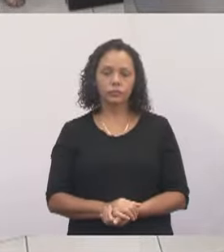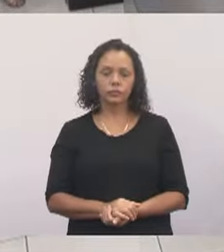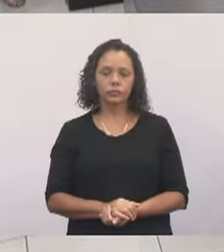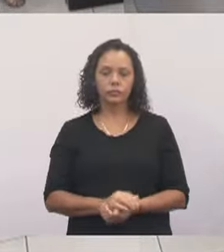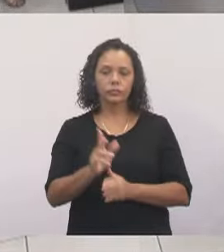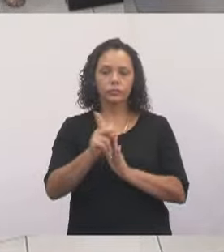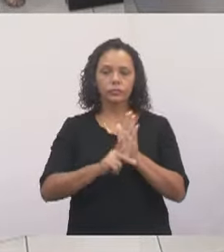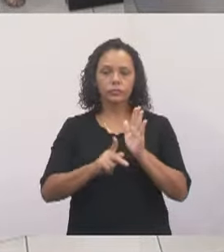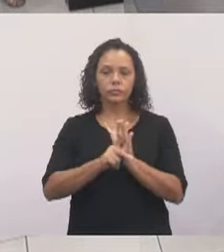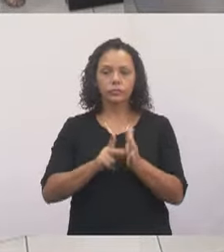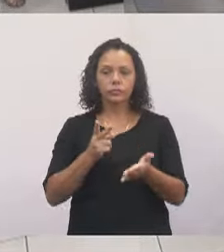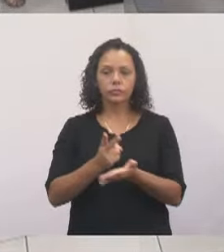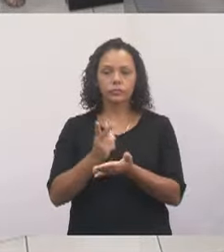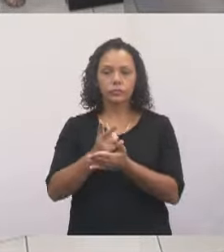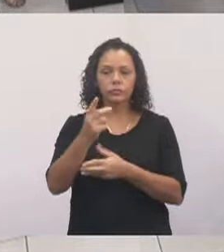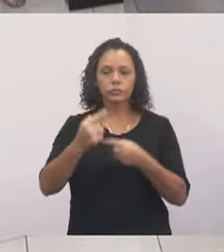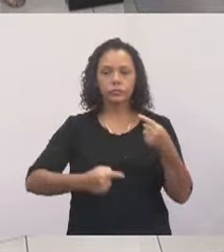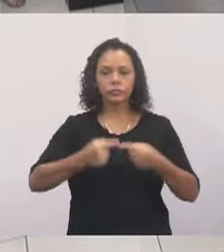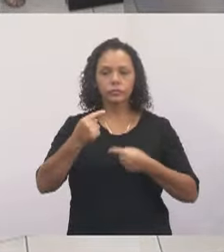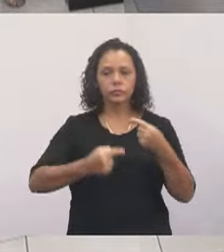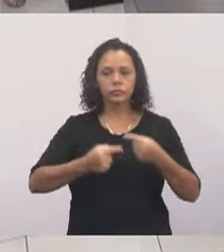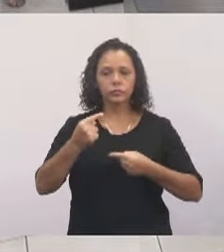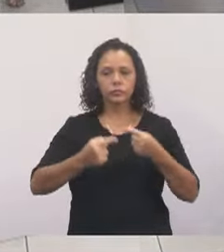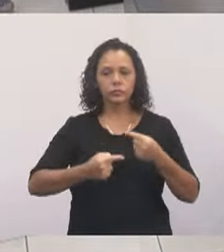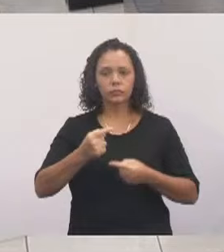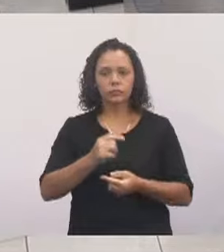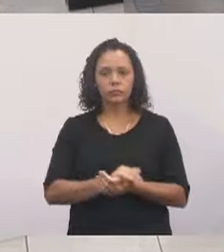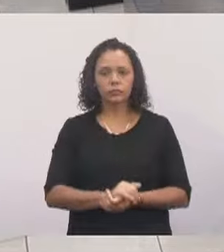Os projetos continuam em discussão.